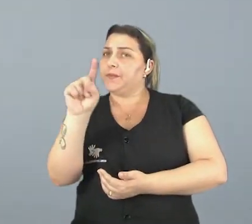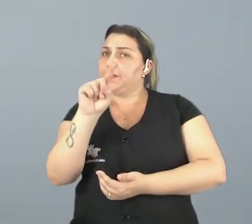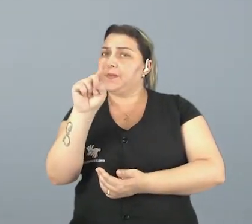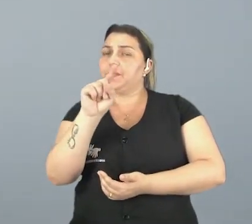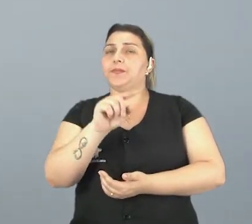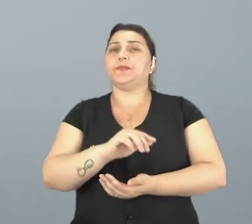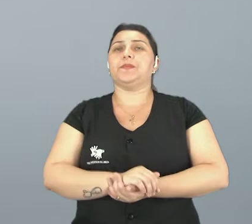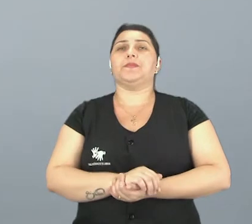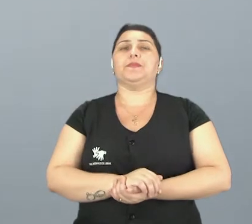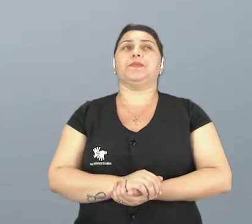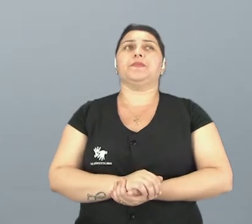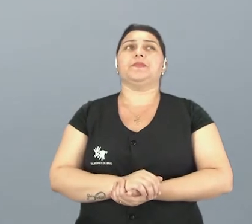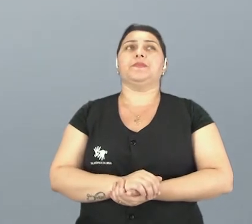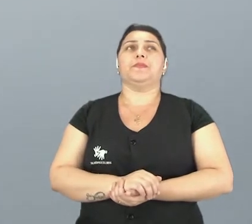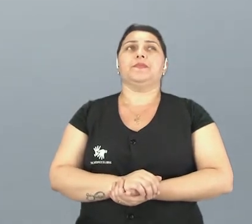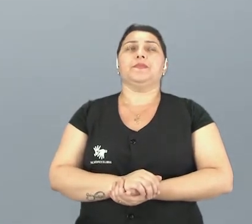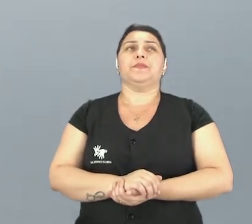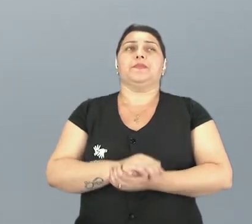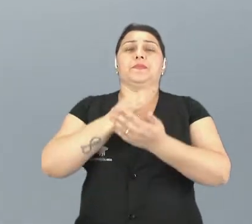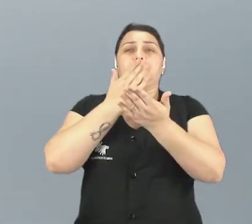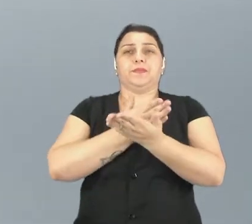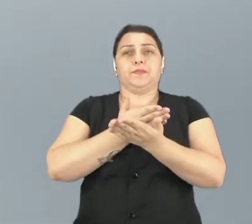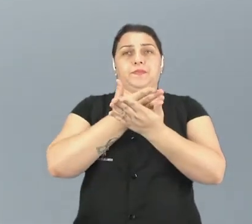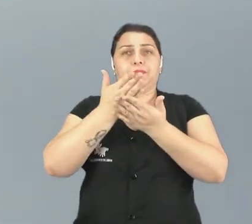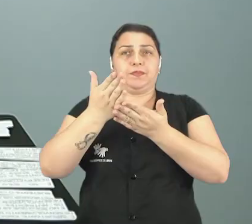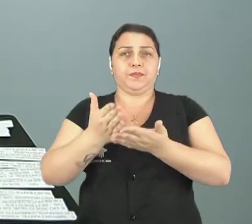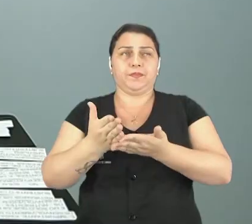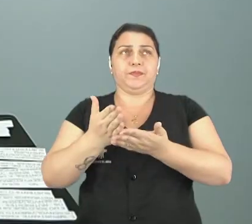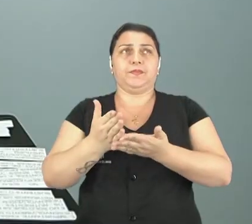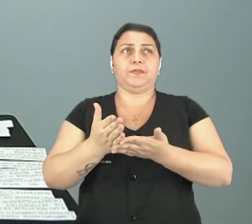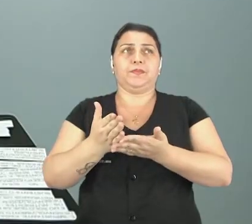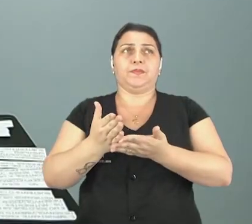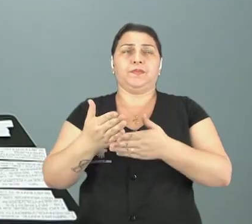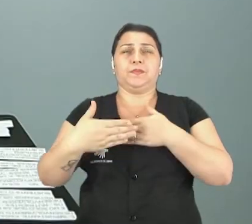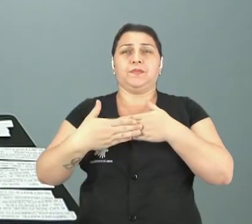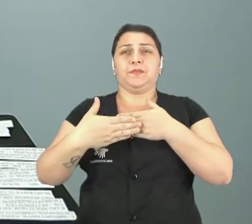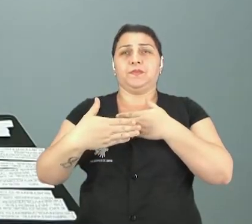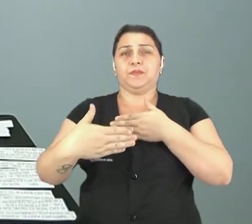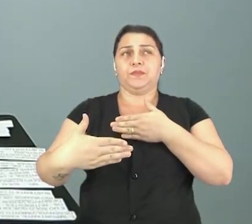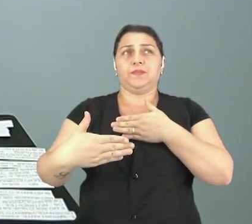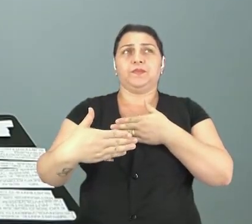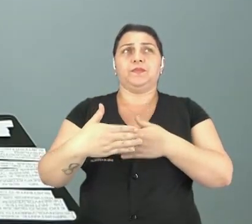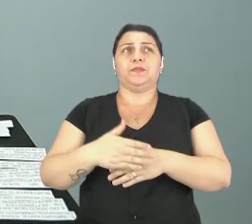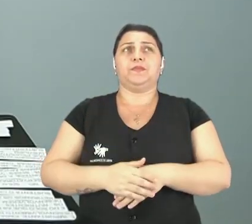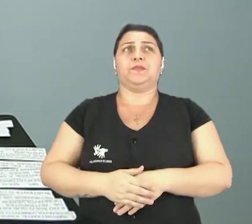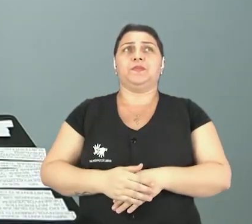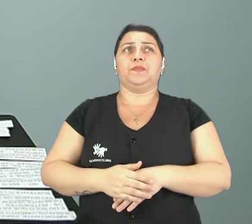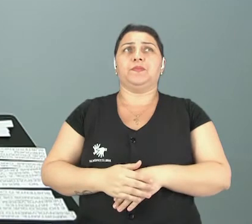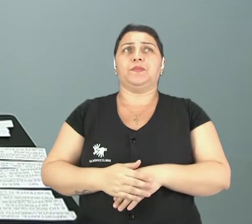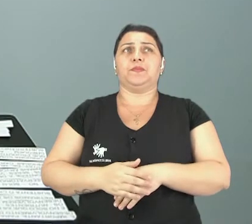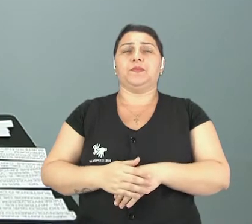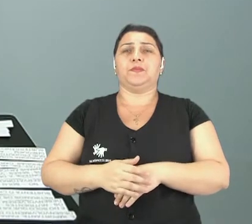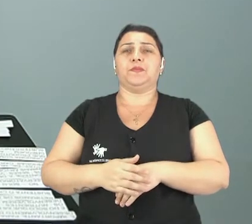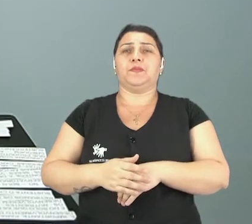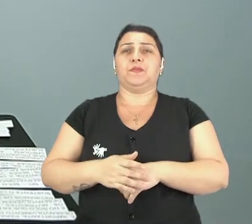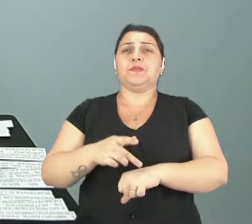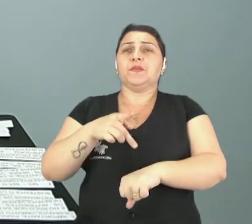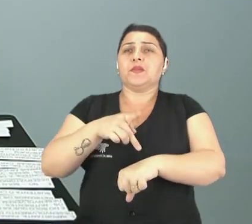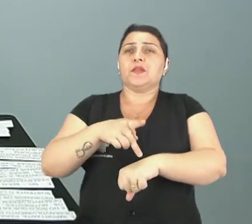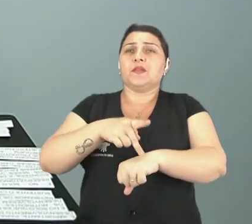Tá? Então, ele se inicia a partir da chamada rocha